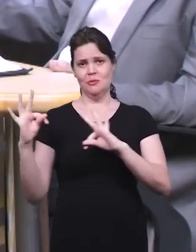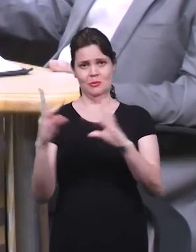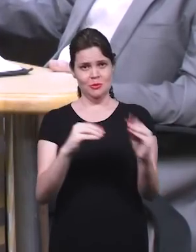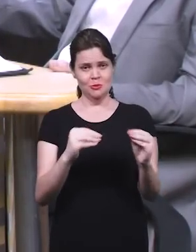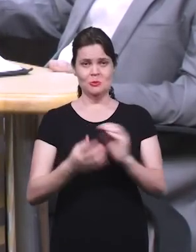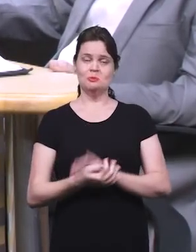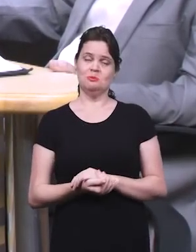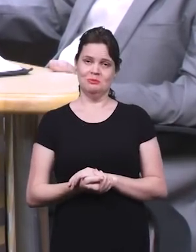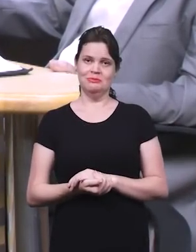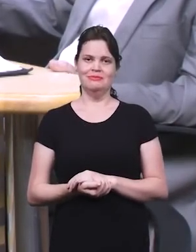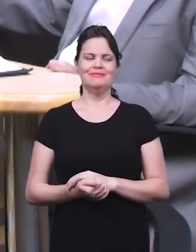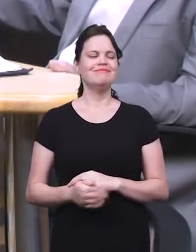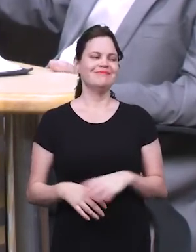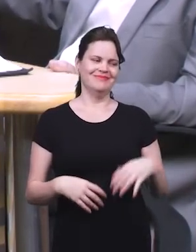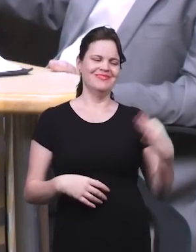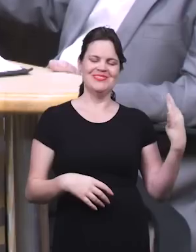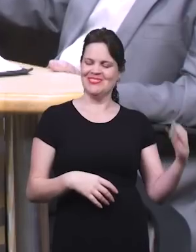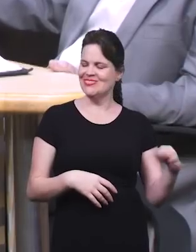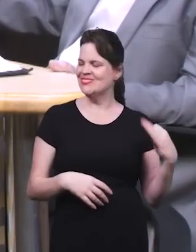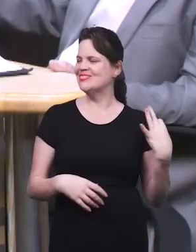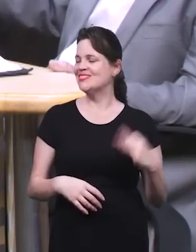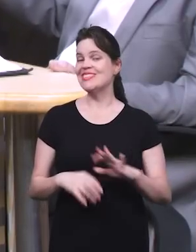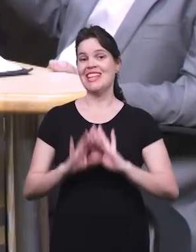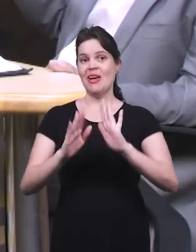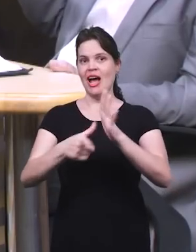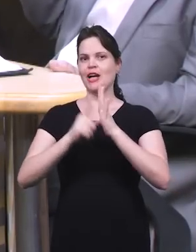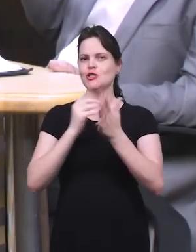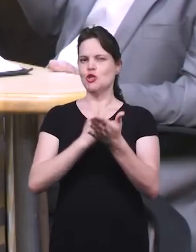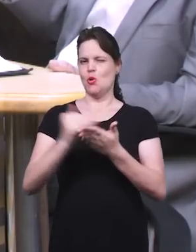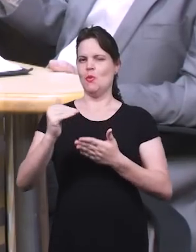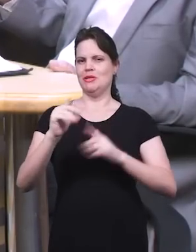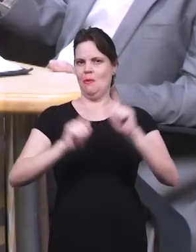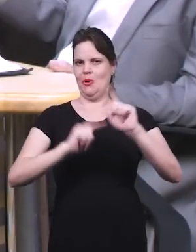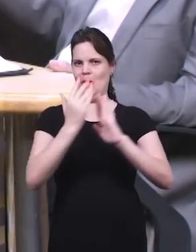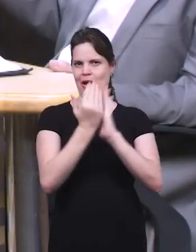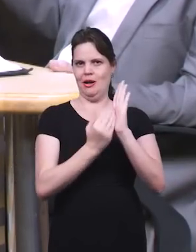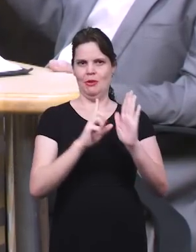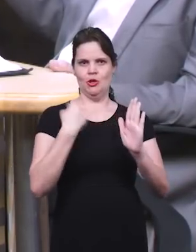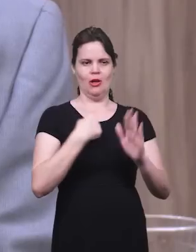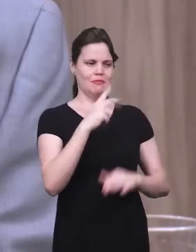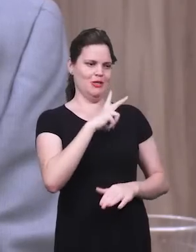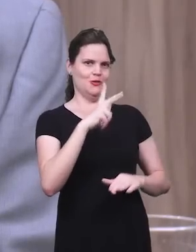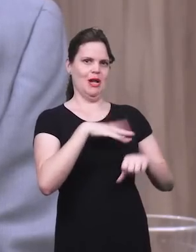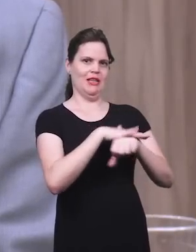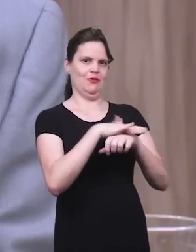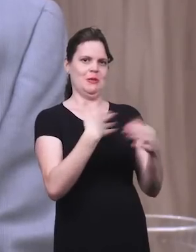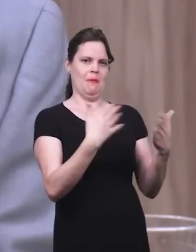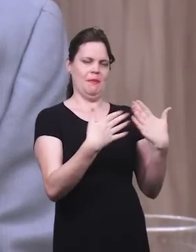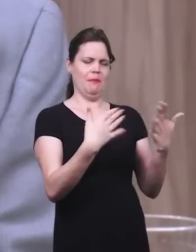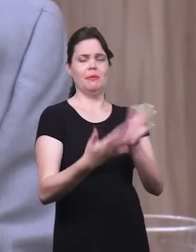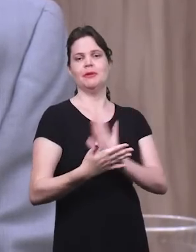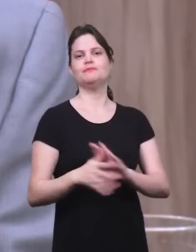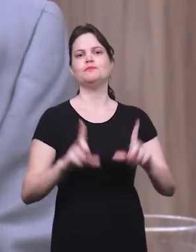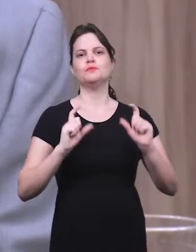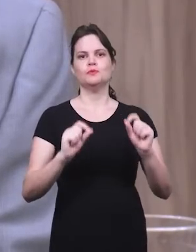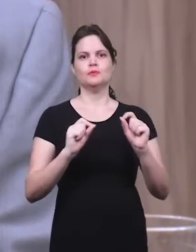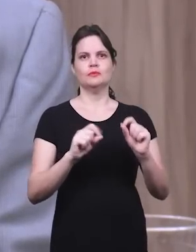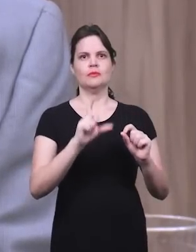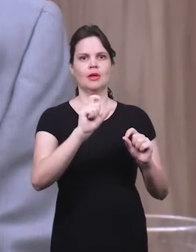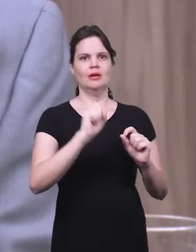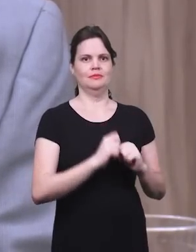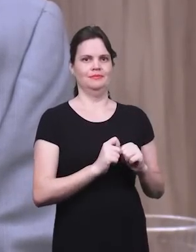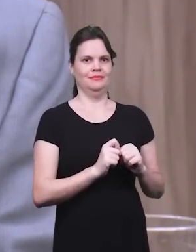de comentar, antes do programa iniciar, nós estávamos conversando, né, sobre um detalhe, que ele saiu da